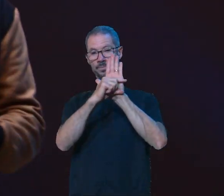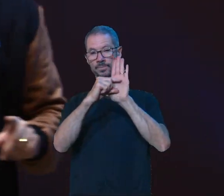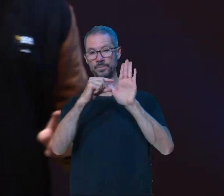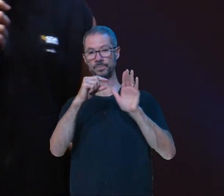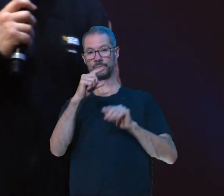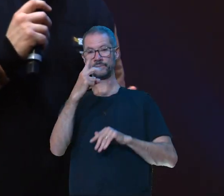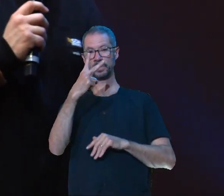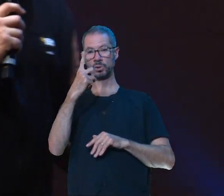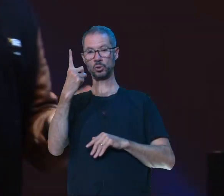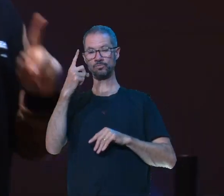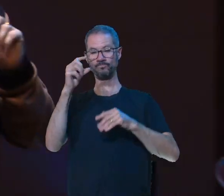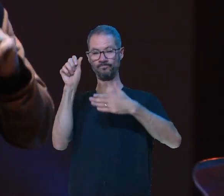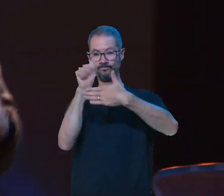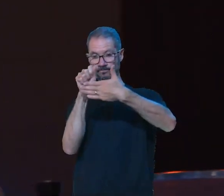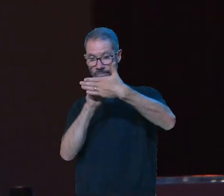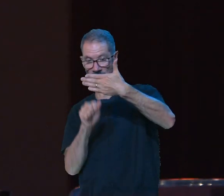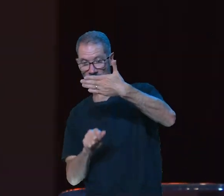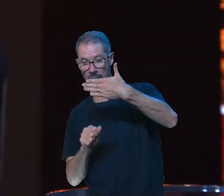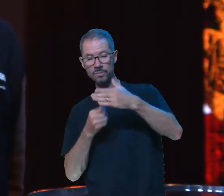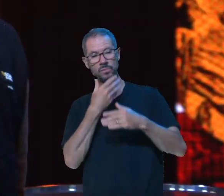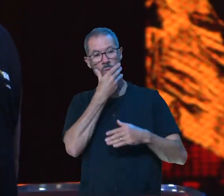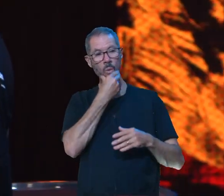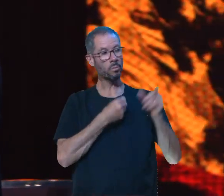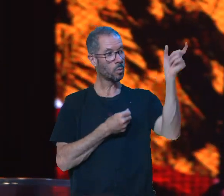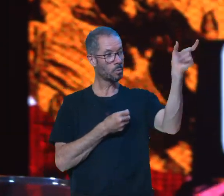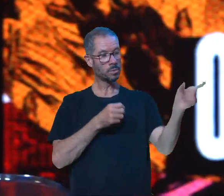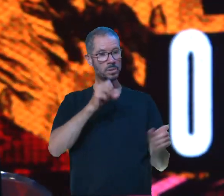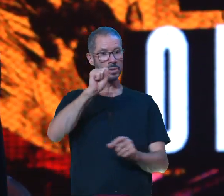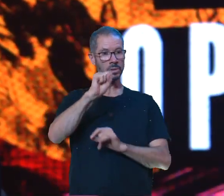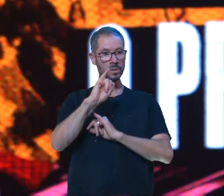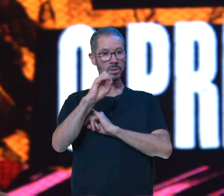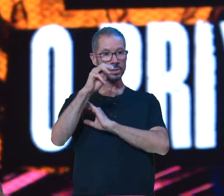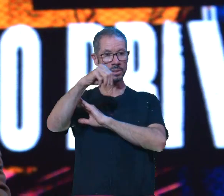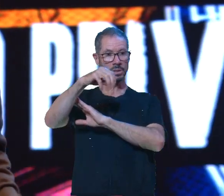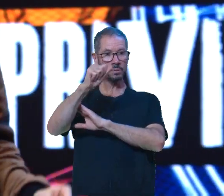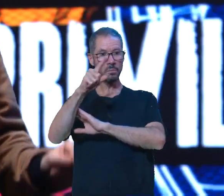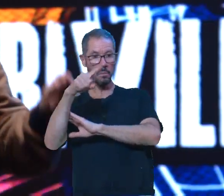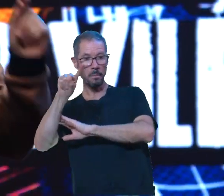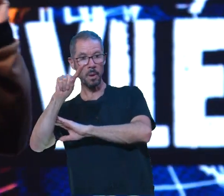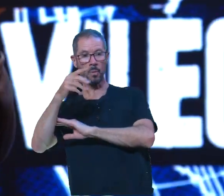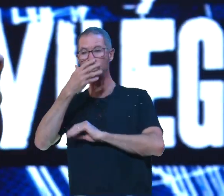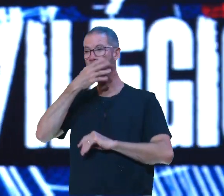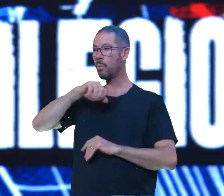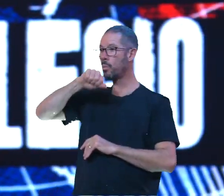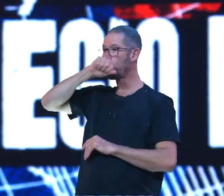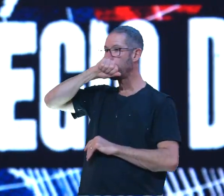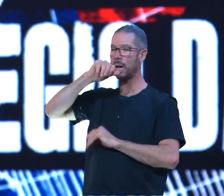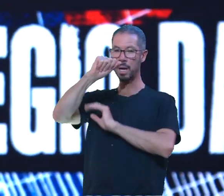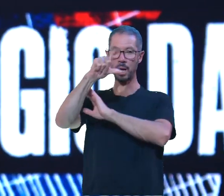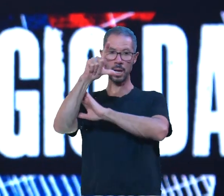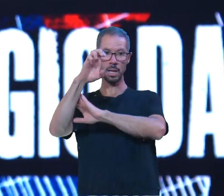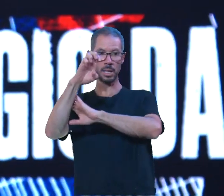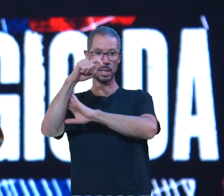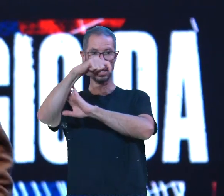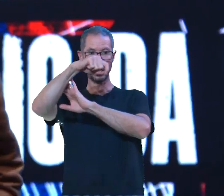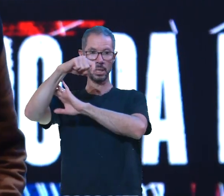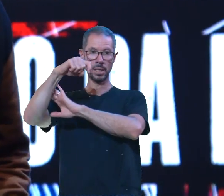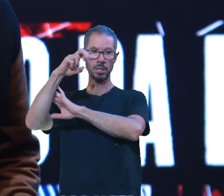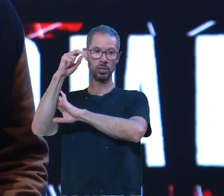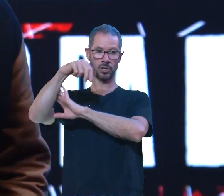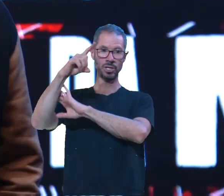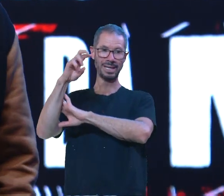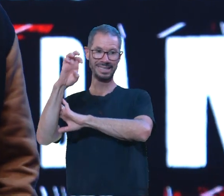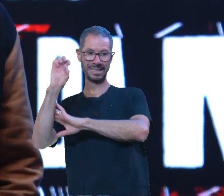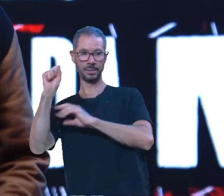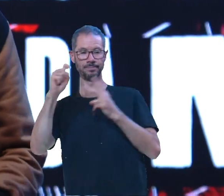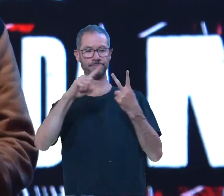Marcos descreve aquele homem, Simão, sirineu, pai de Alexandre e Rufus.